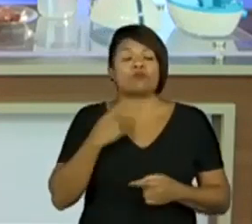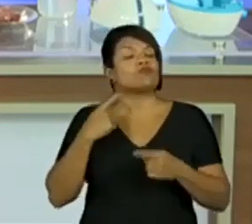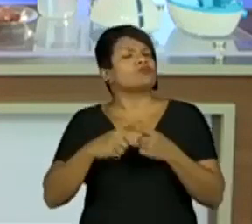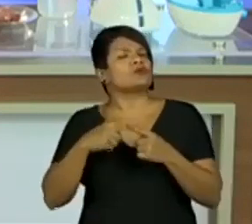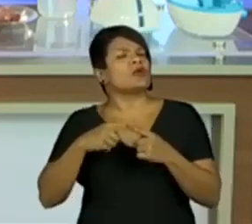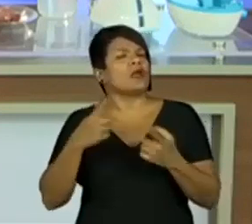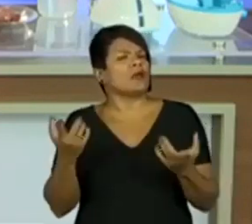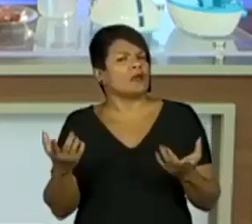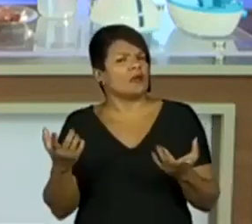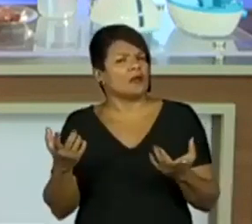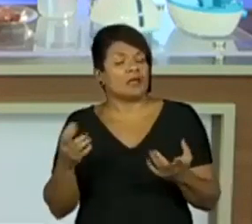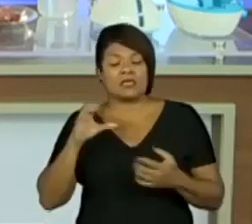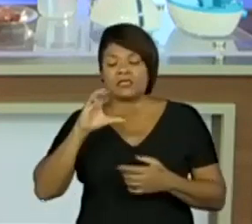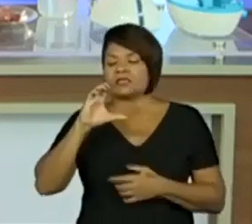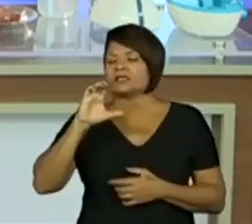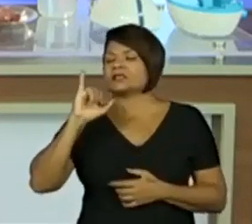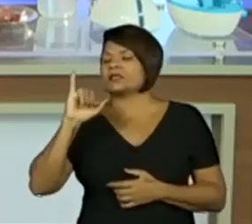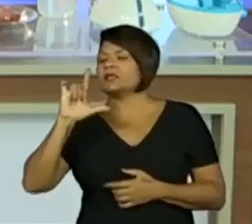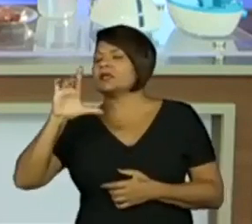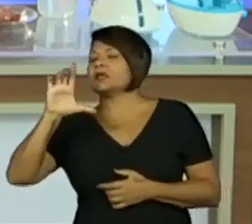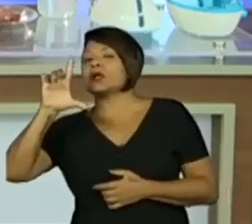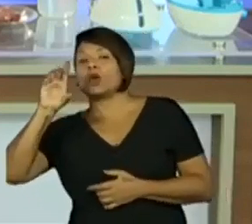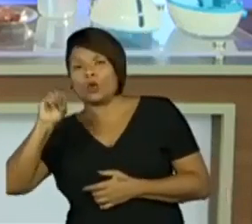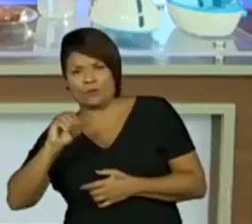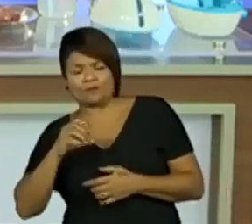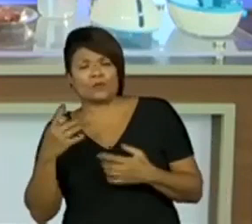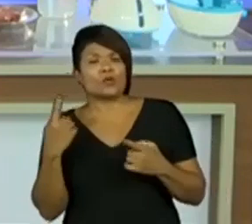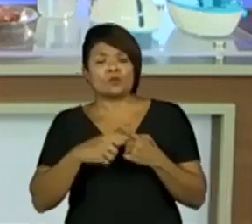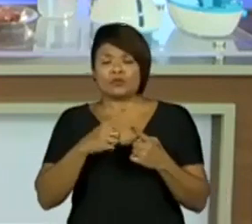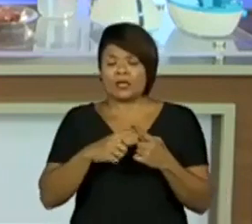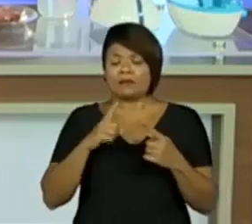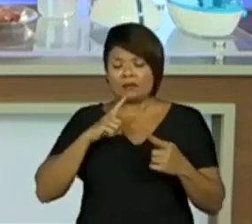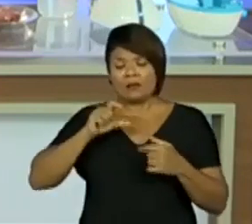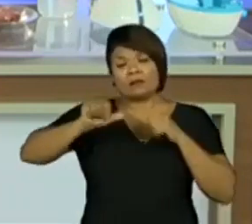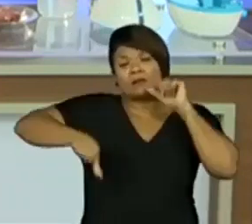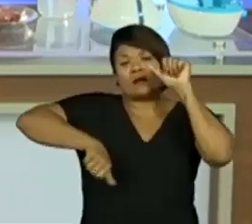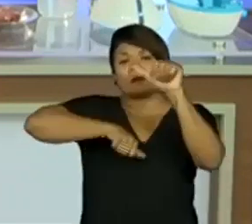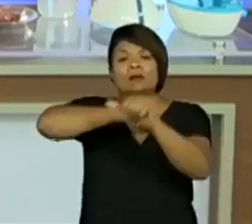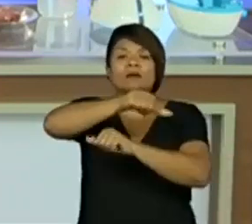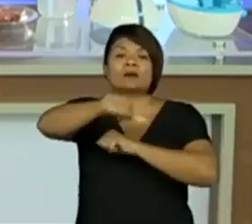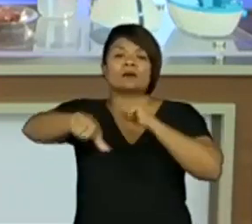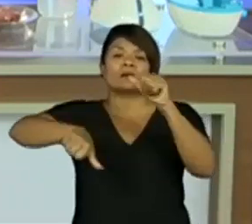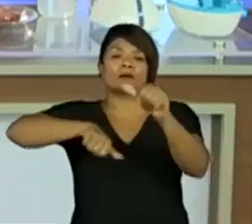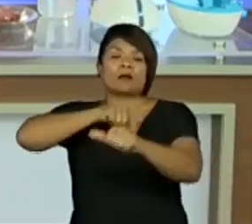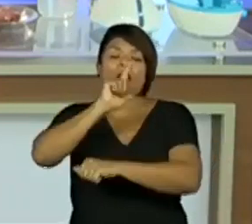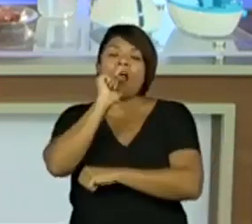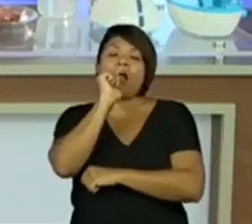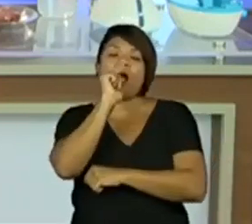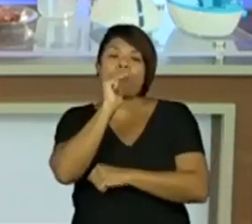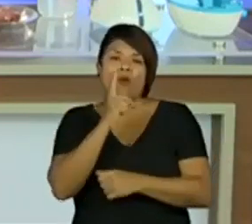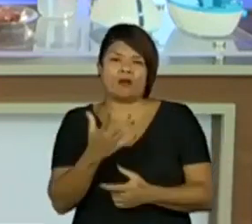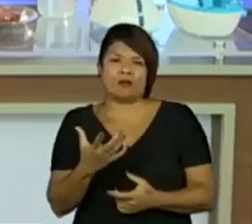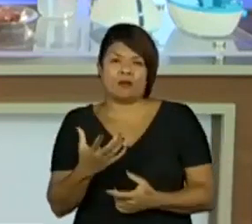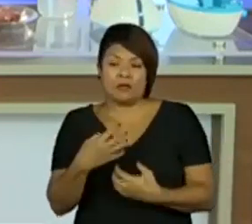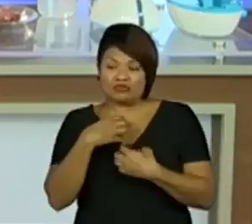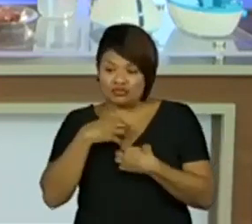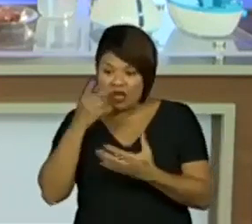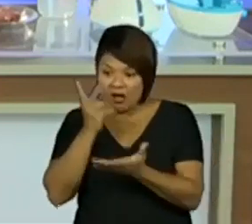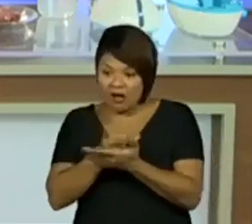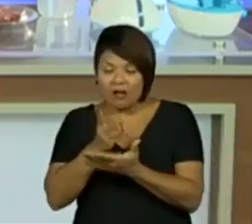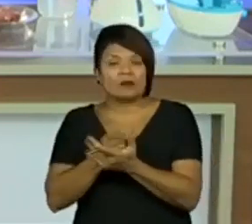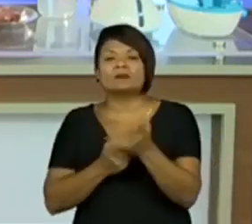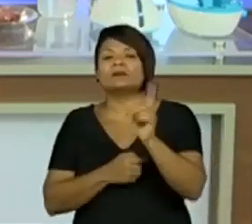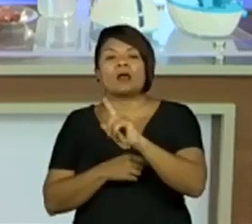envolve mudanças, transformações, em que a água sofre, mas ela nunca deixa de